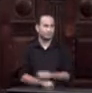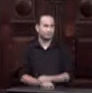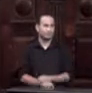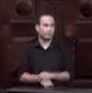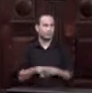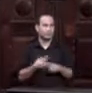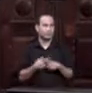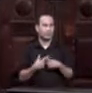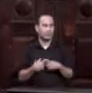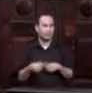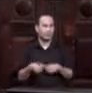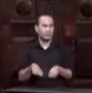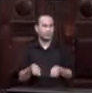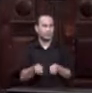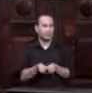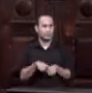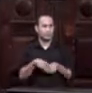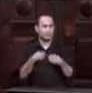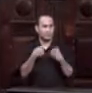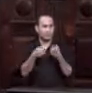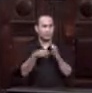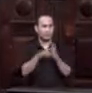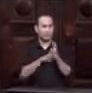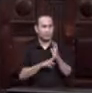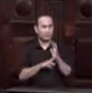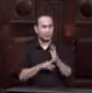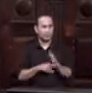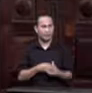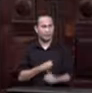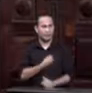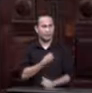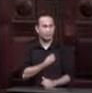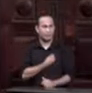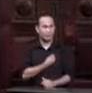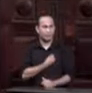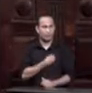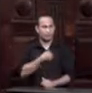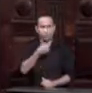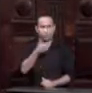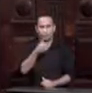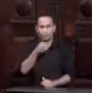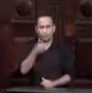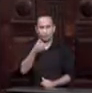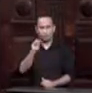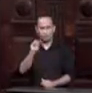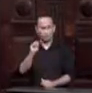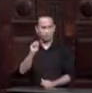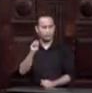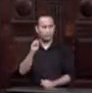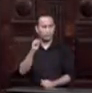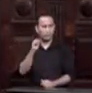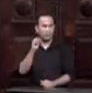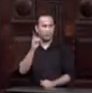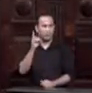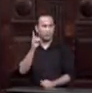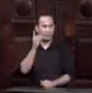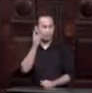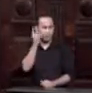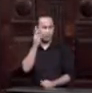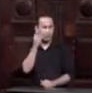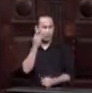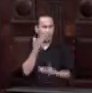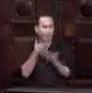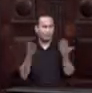O Tribunal de... E estabelecemos a vida útil para a frota. Em 2018, deputado perde o seu